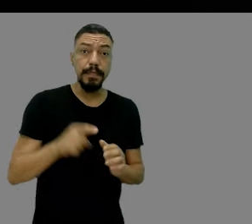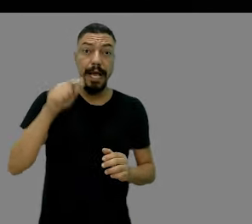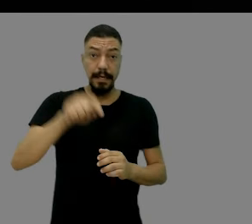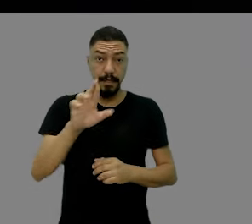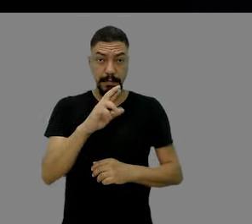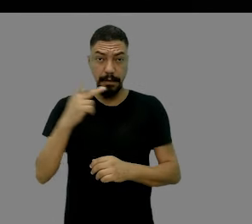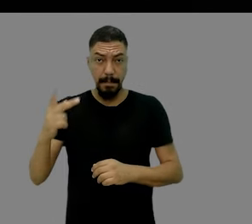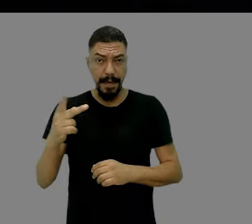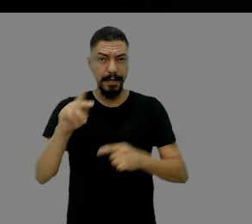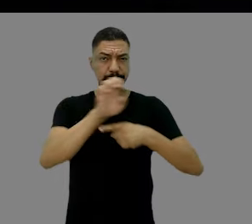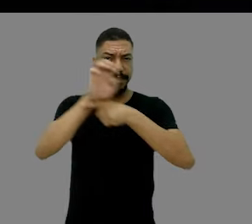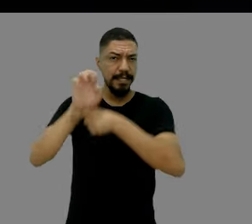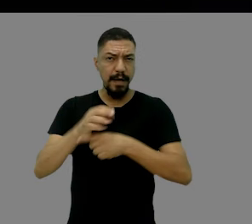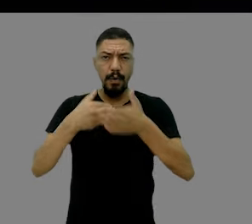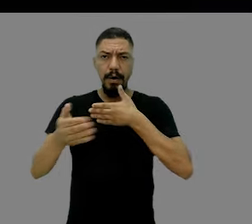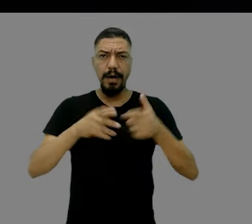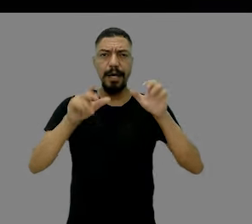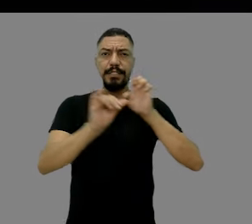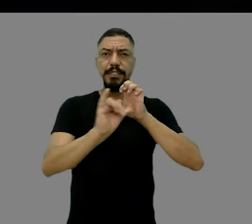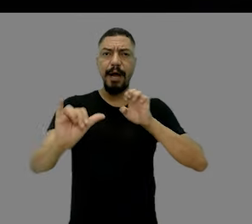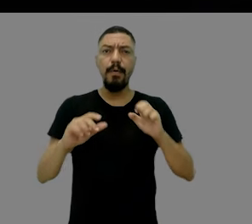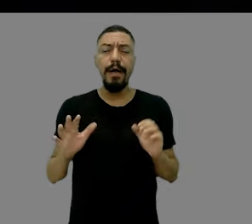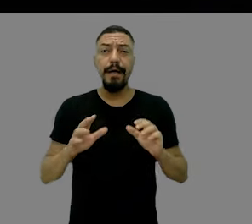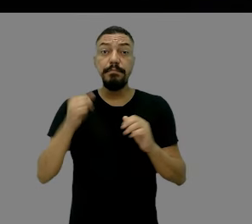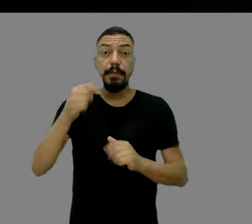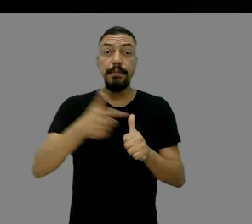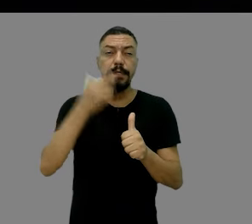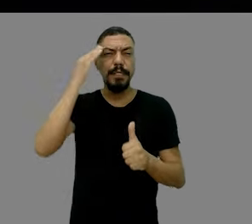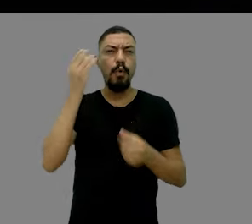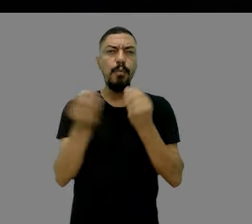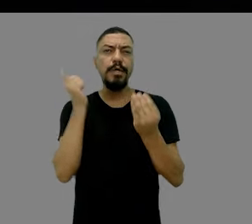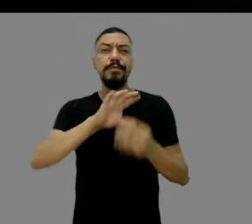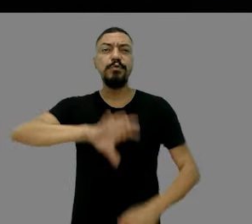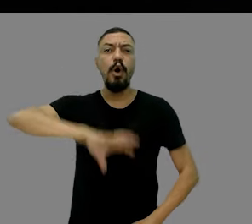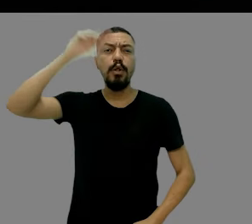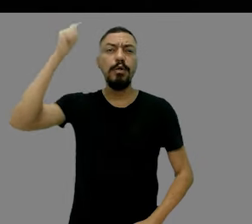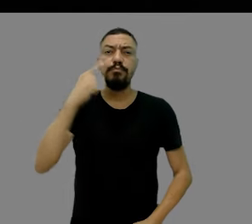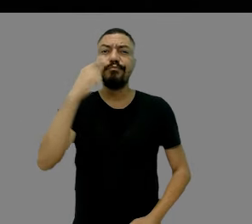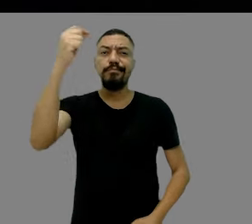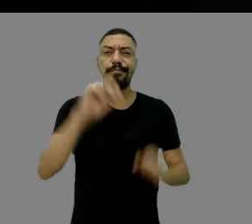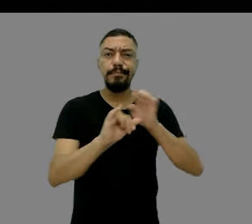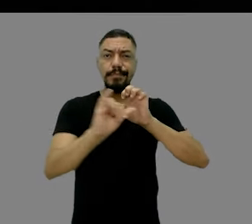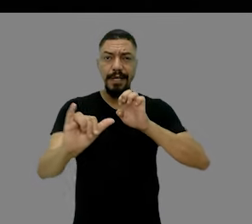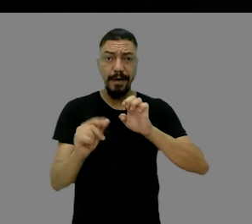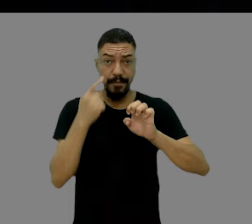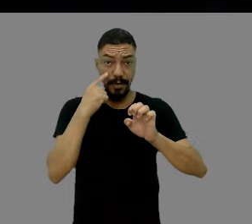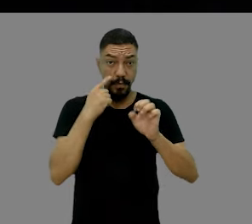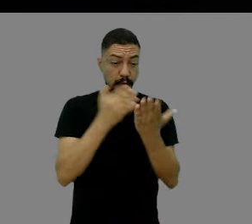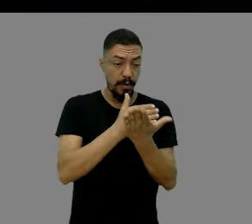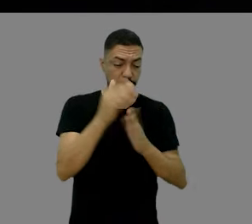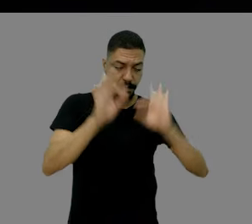para qualquer lugar. Você precisa entender como que você ganhou o edital. Vou voltar lá no início dessa prestação de contas. Então, vamos